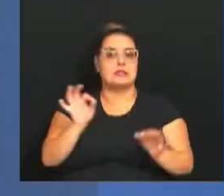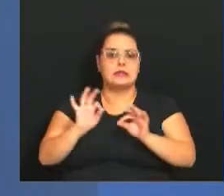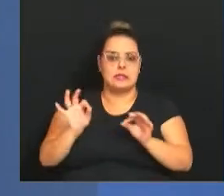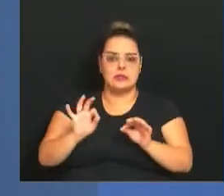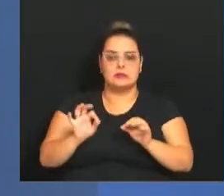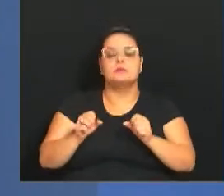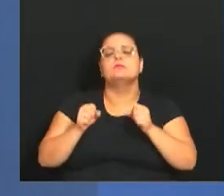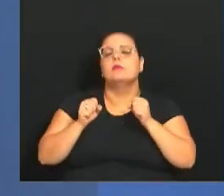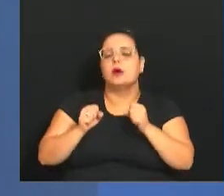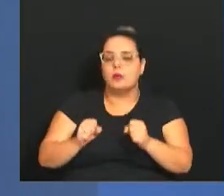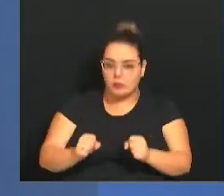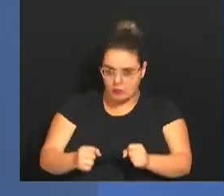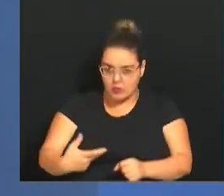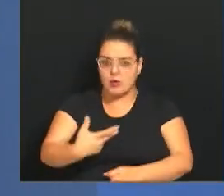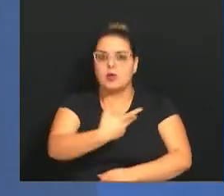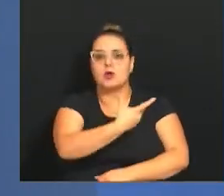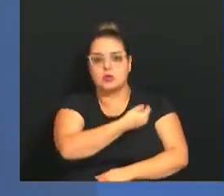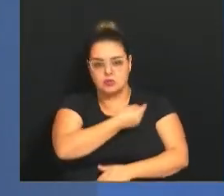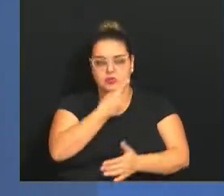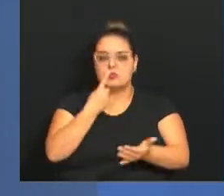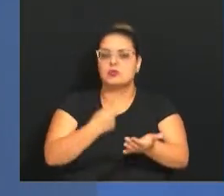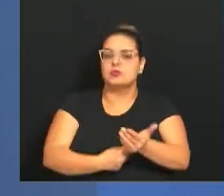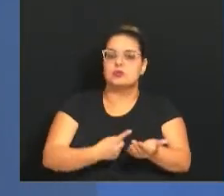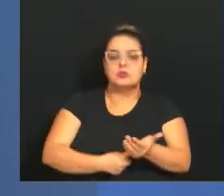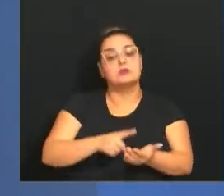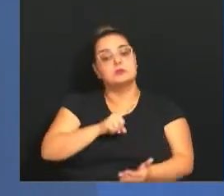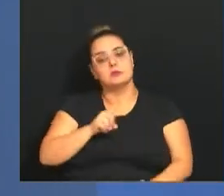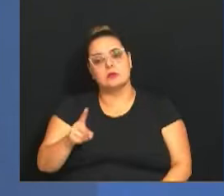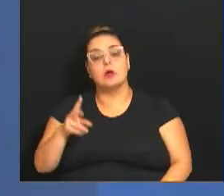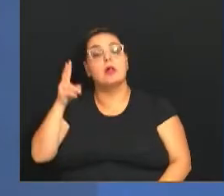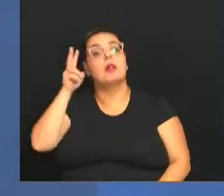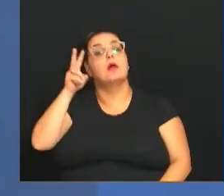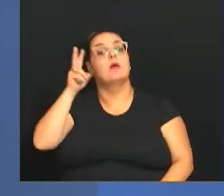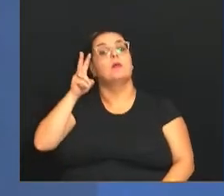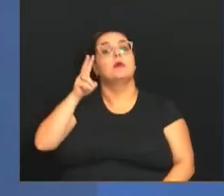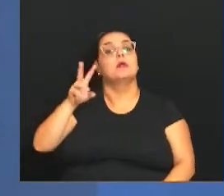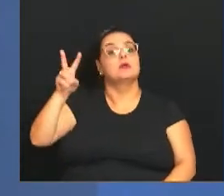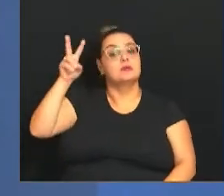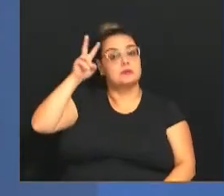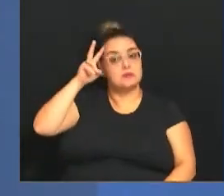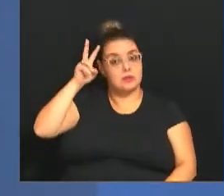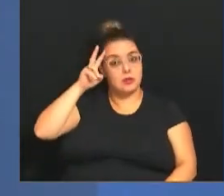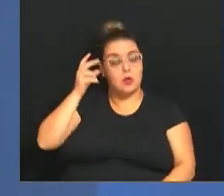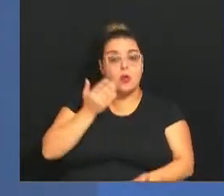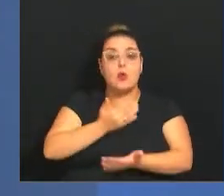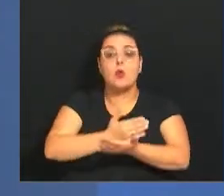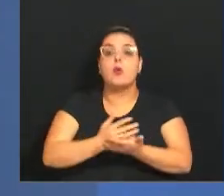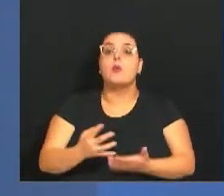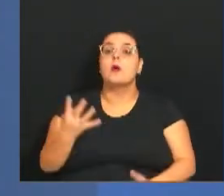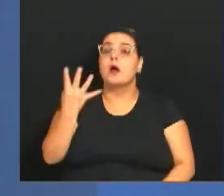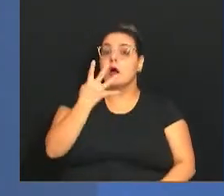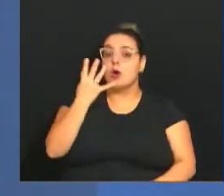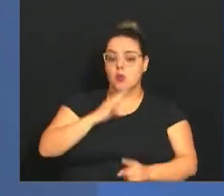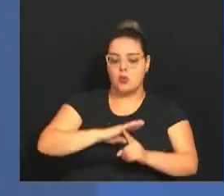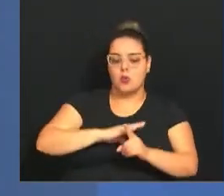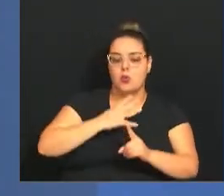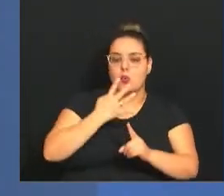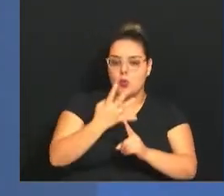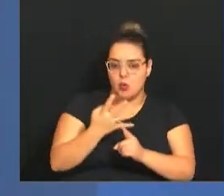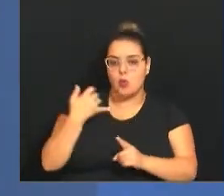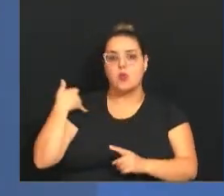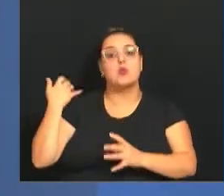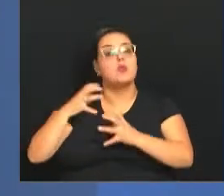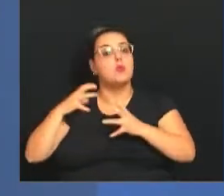aí você pode então fazer essa imunização, lembrando que a partir de segunda-feira a gente começa com a 4ª dose nos idosos com